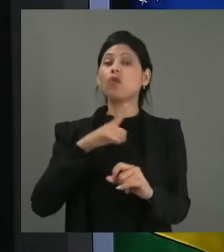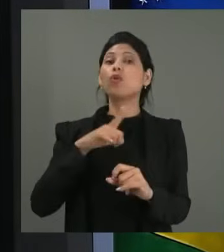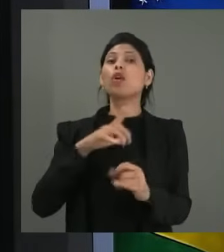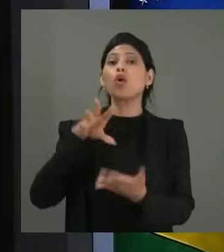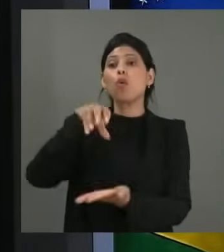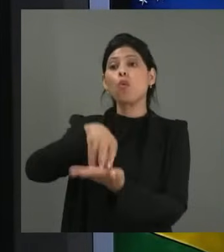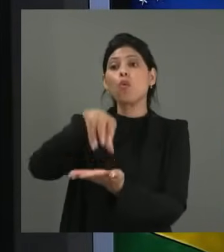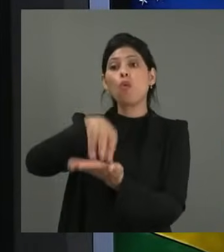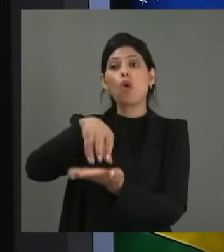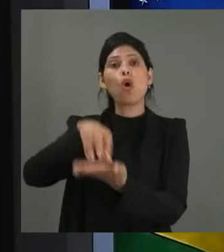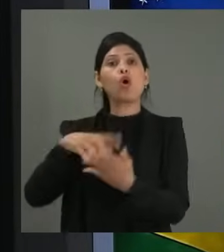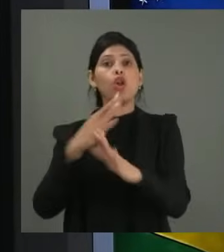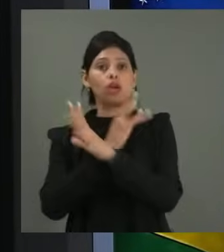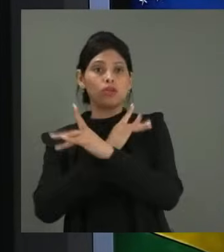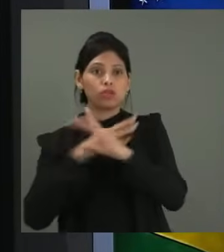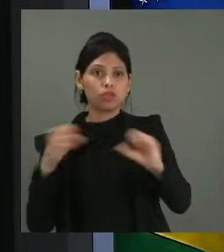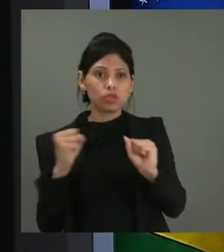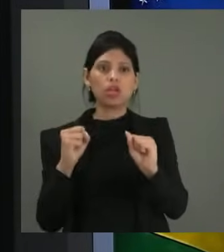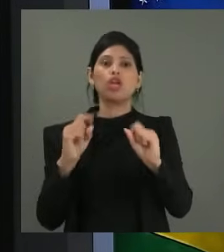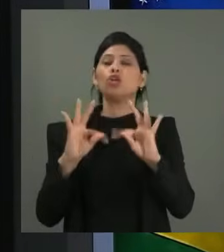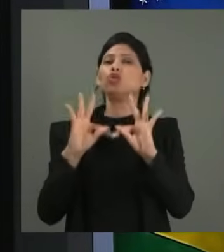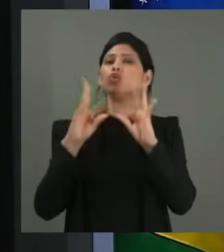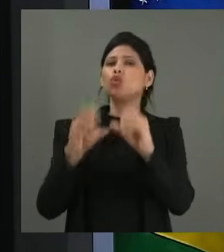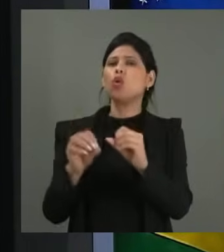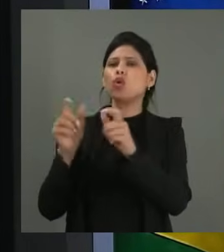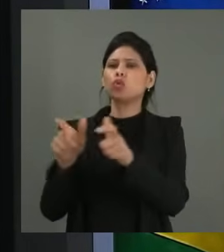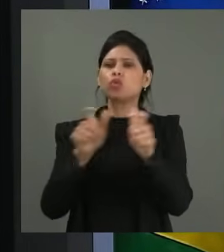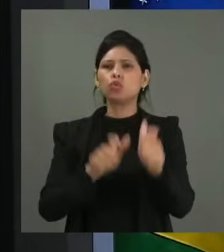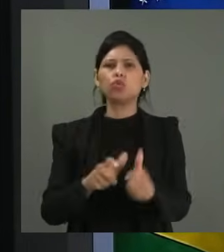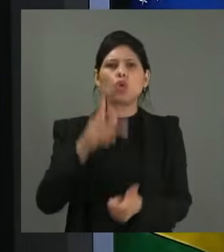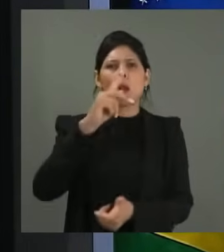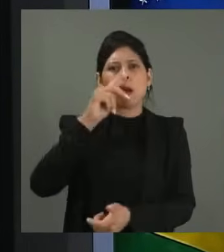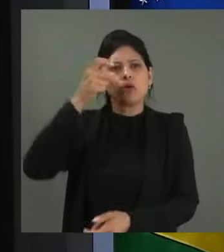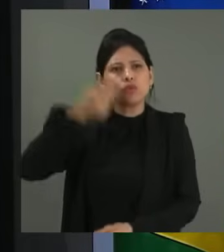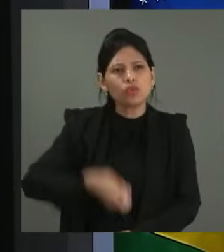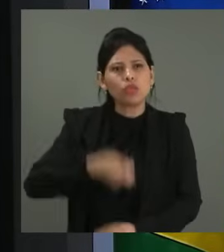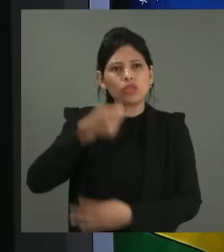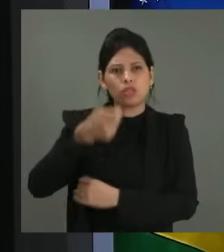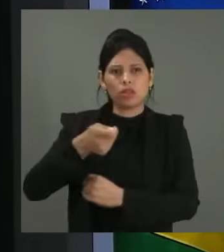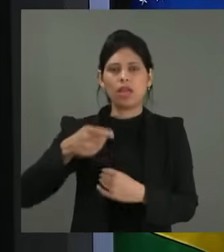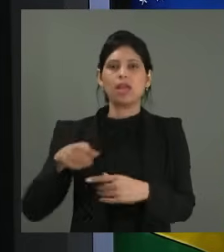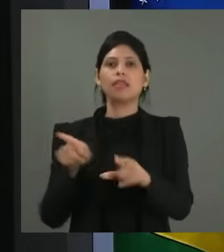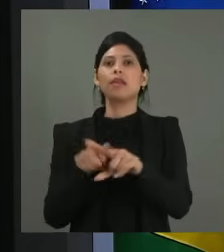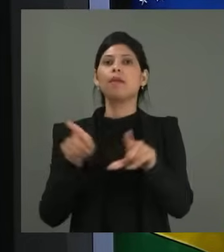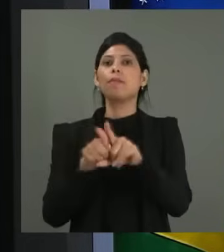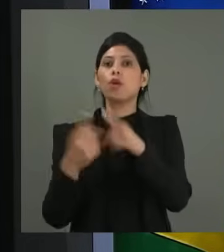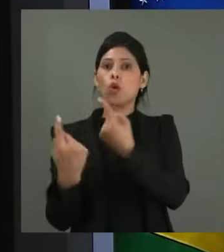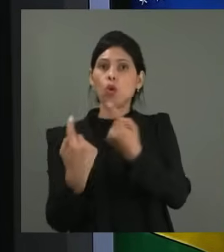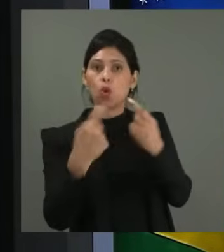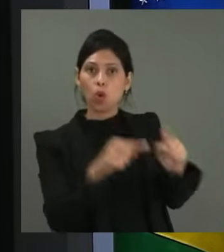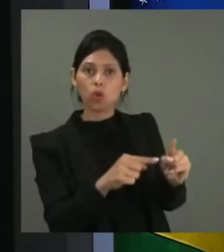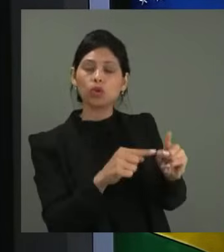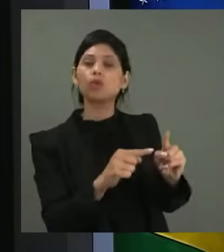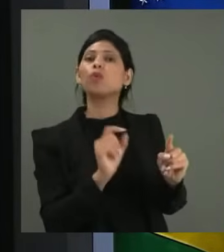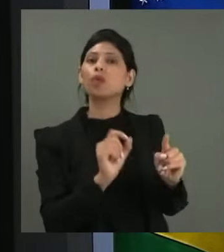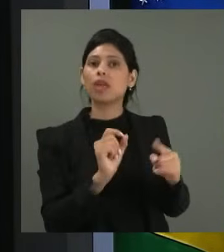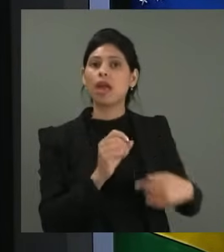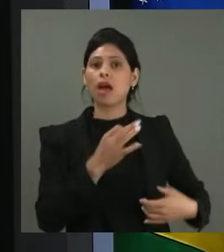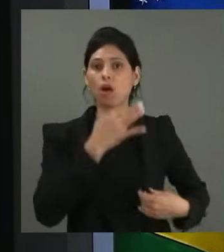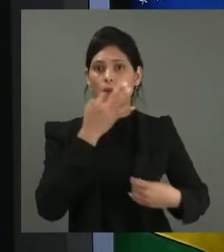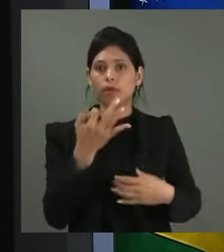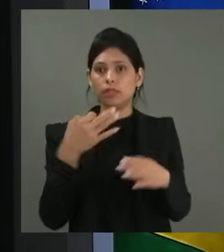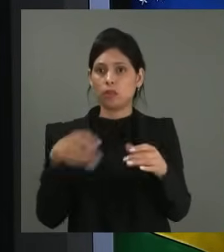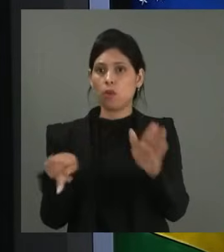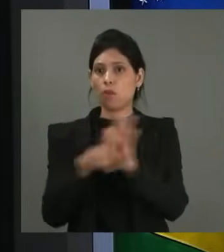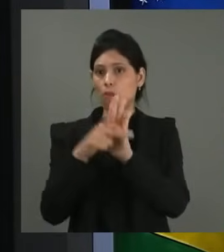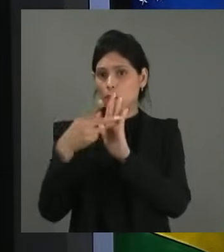censura típica de todas as ditaduras, perseguindo implacavelmente os críticos do